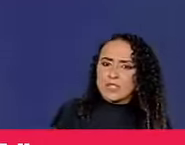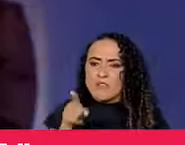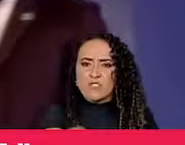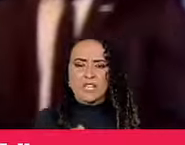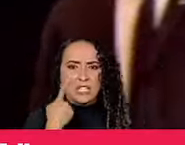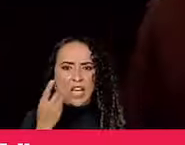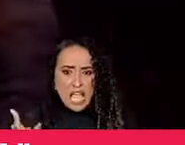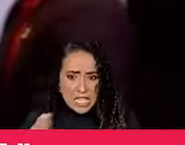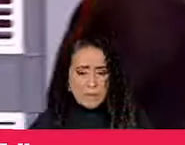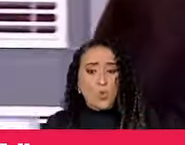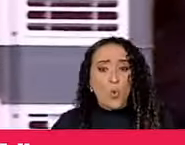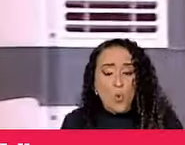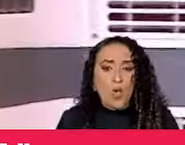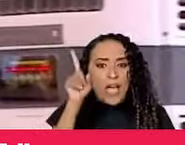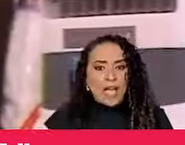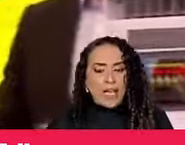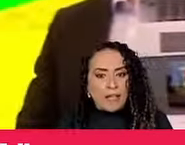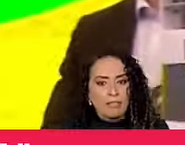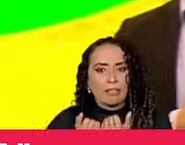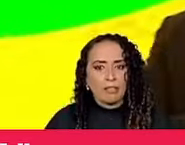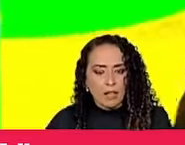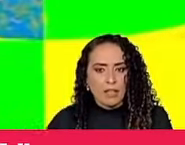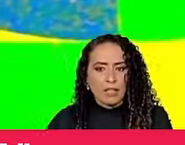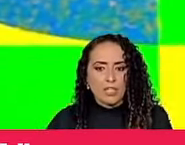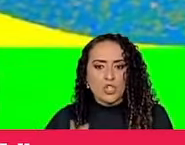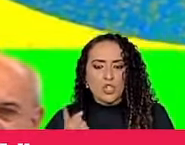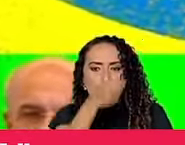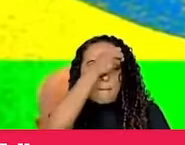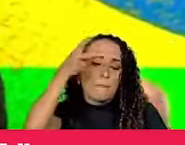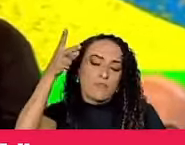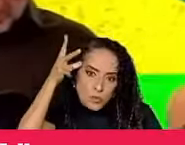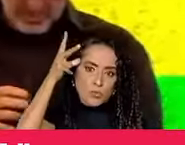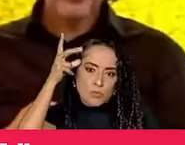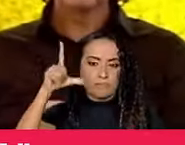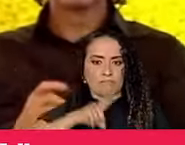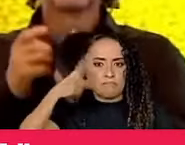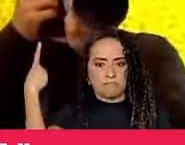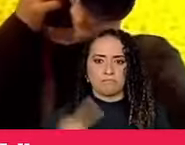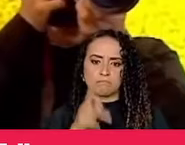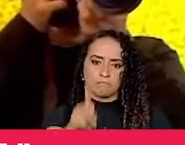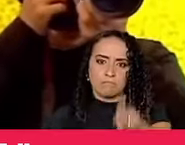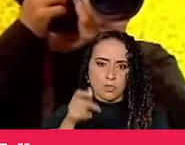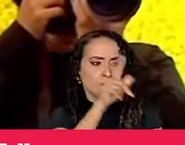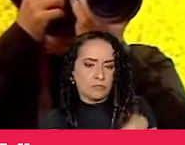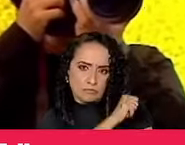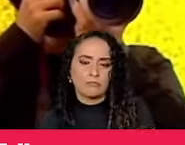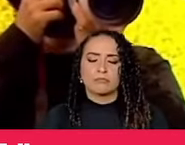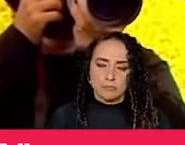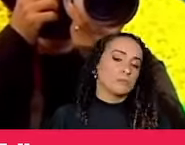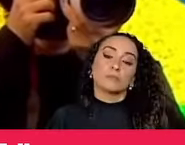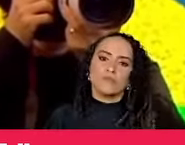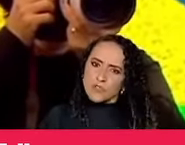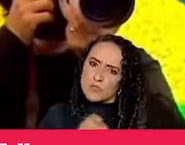vocês estão recebendo hoje é uma entrega de uma prefeitura que que tem compromisso com o povo do Rio de Janeiro.